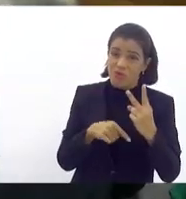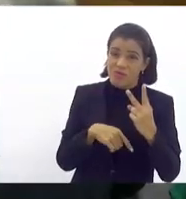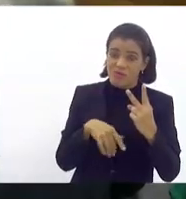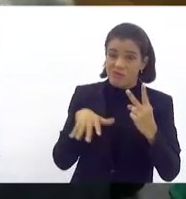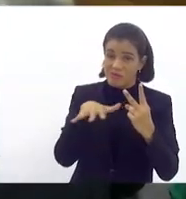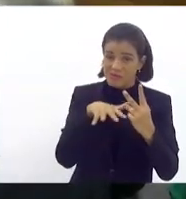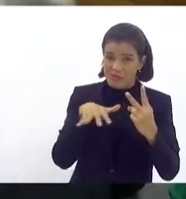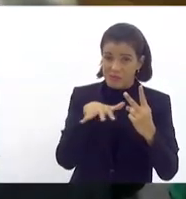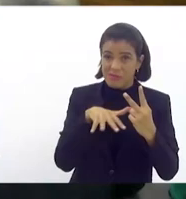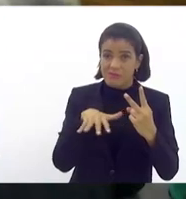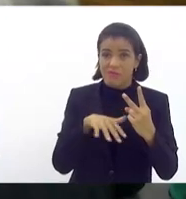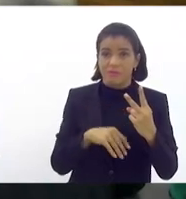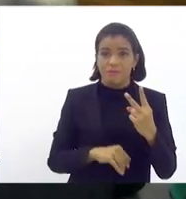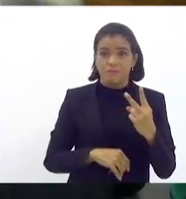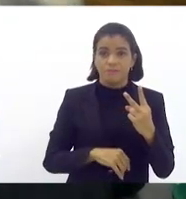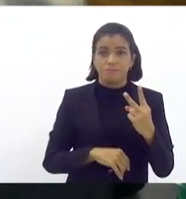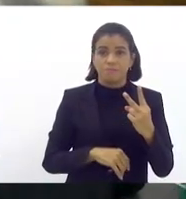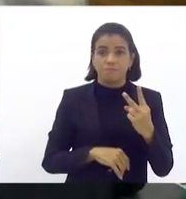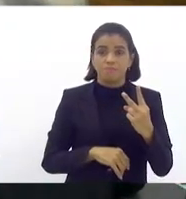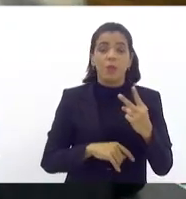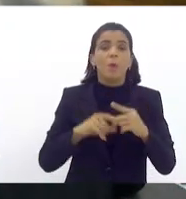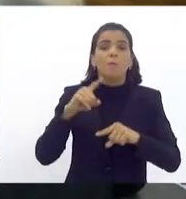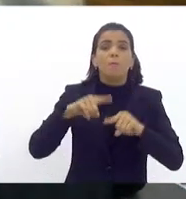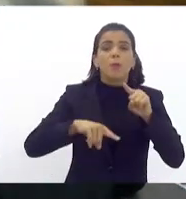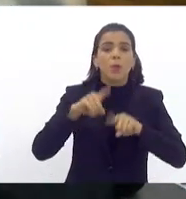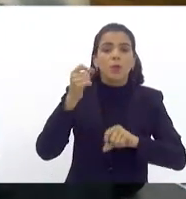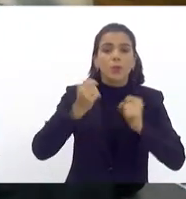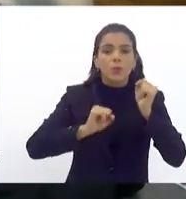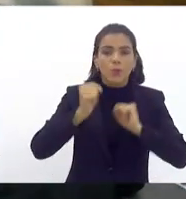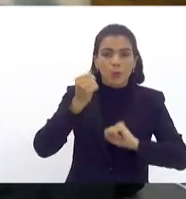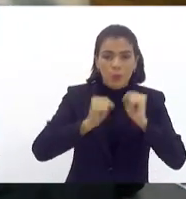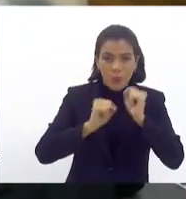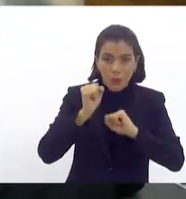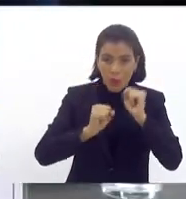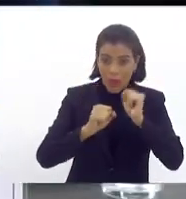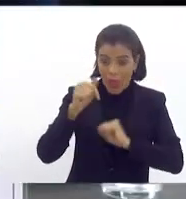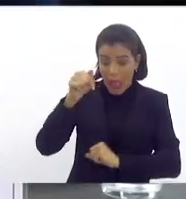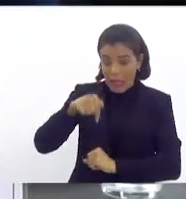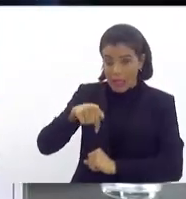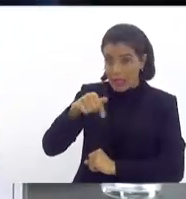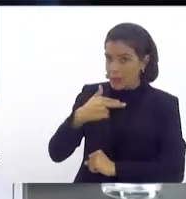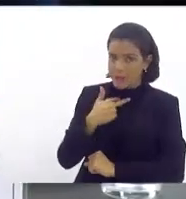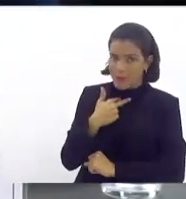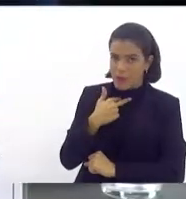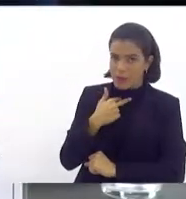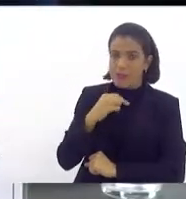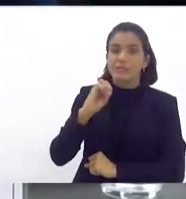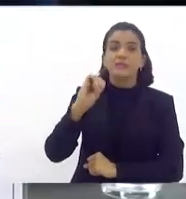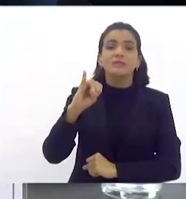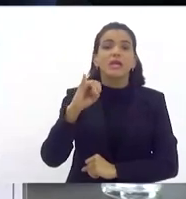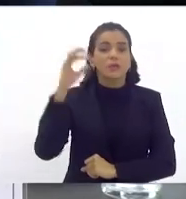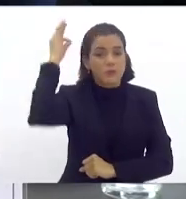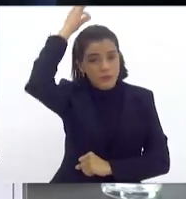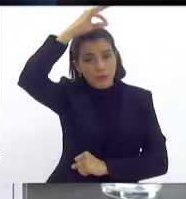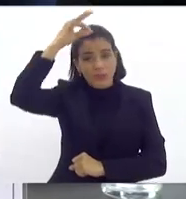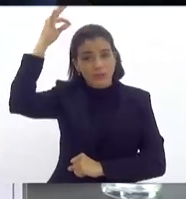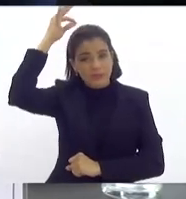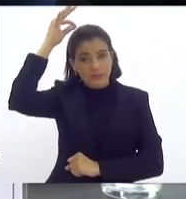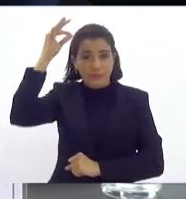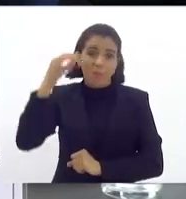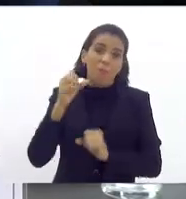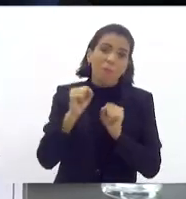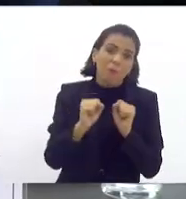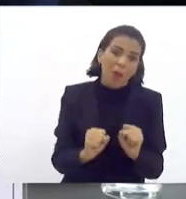Serginho em todo produto industrializado. Se for aqui, não pode. Se for no Espírito Santo,